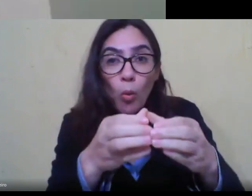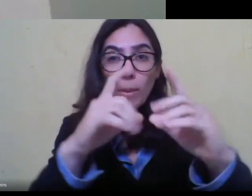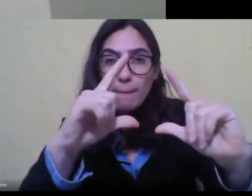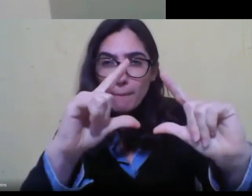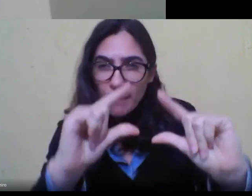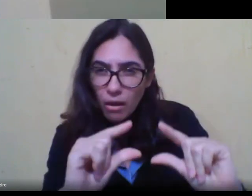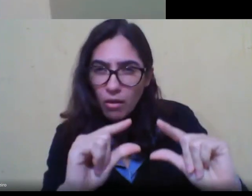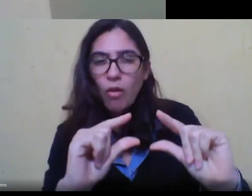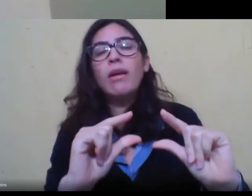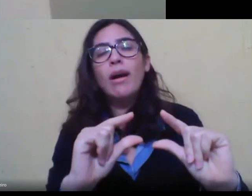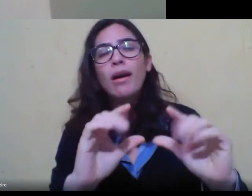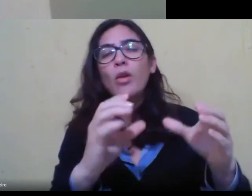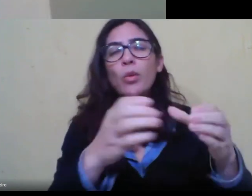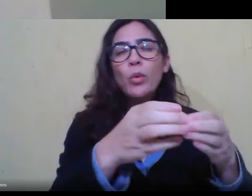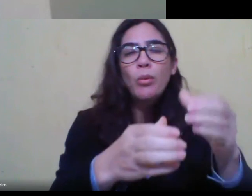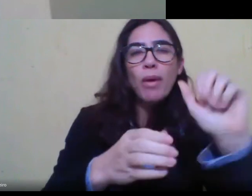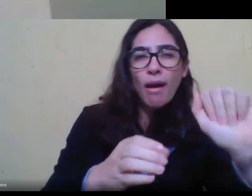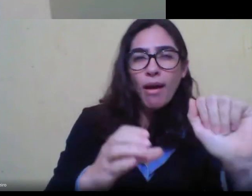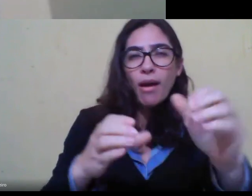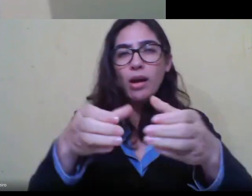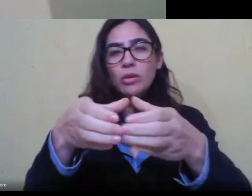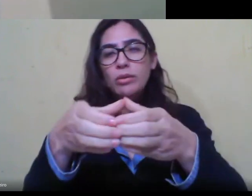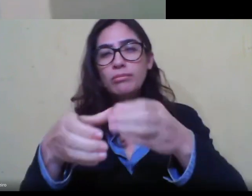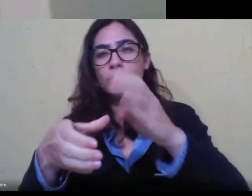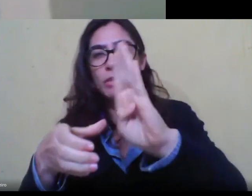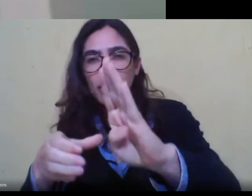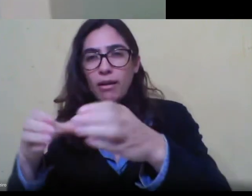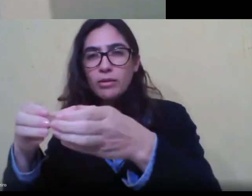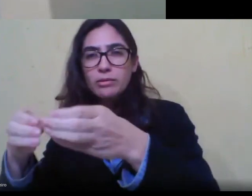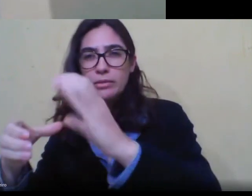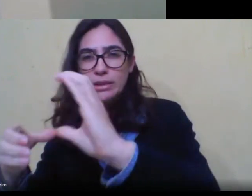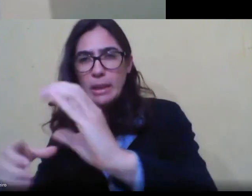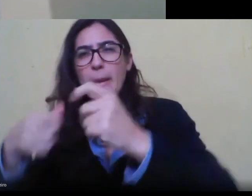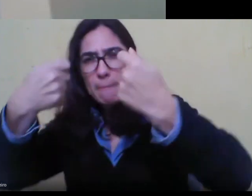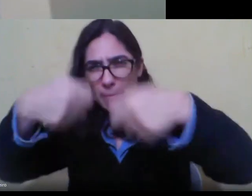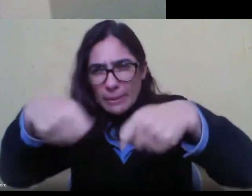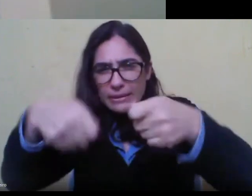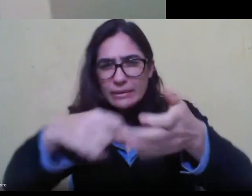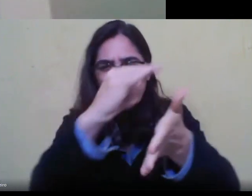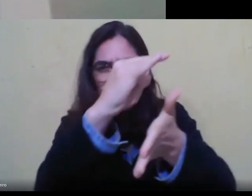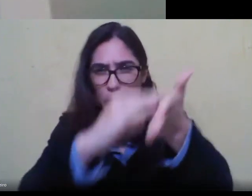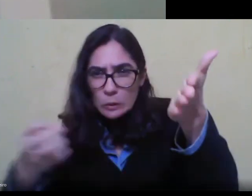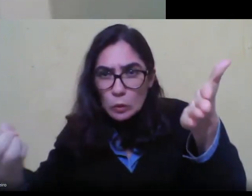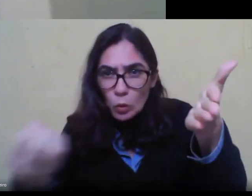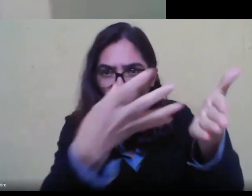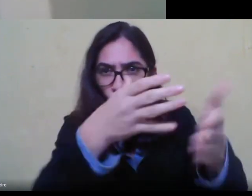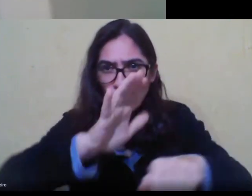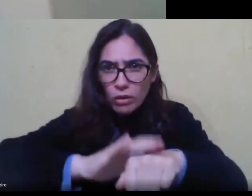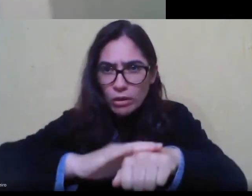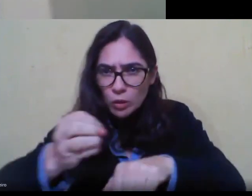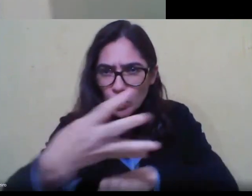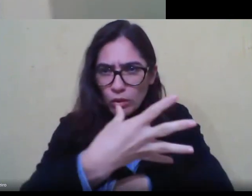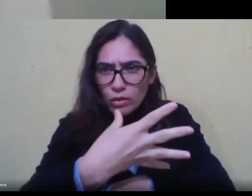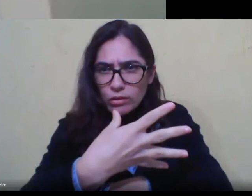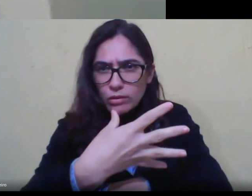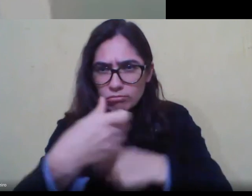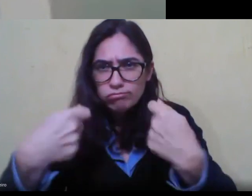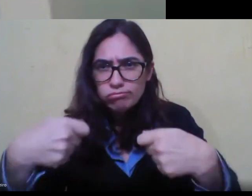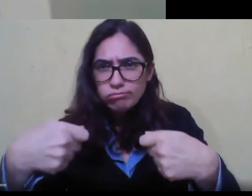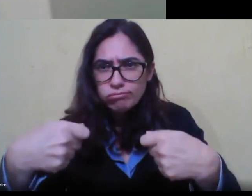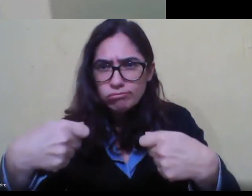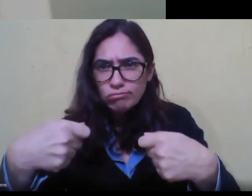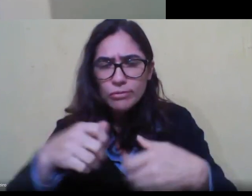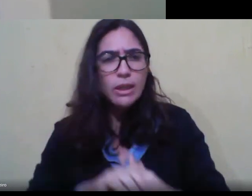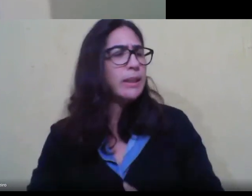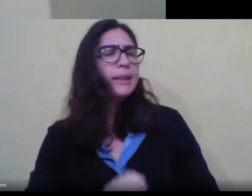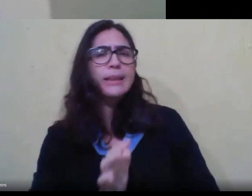Não, professor, a atividade continua sendo uma só, mas aí dentro do SIGA, quando for ofertar, vocês vão ofertá-la em três